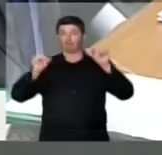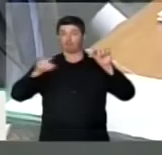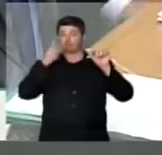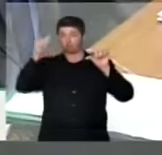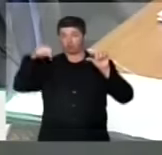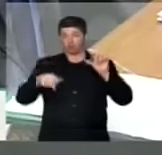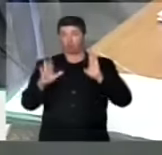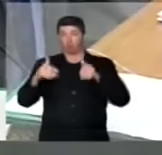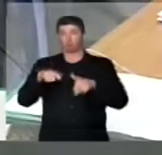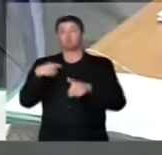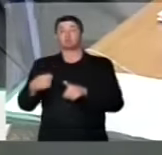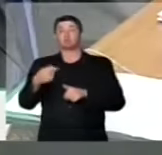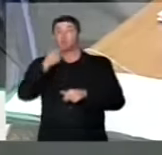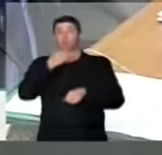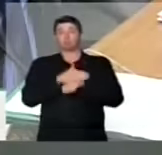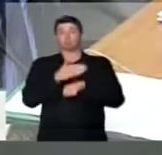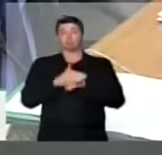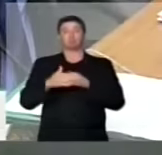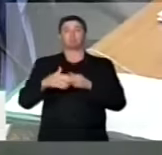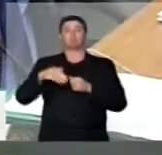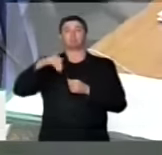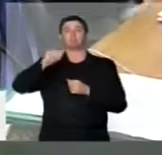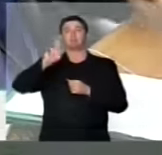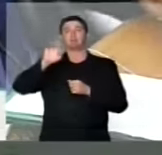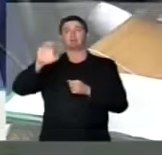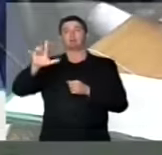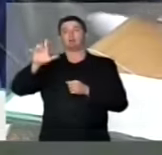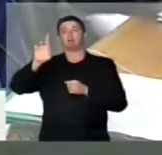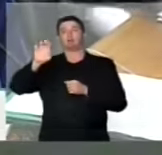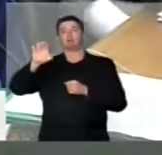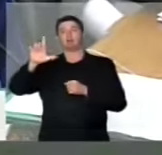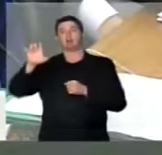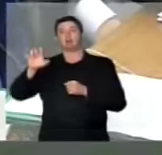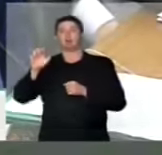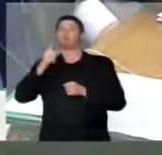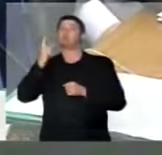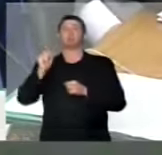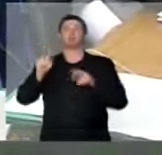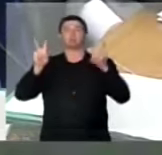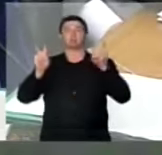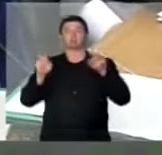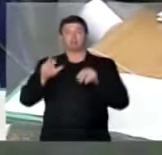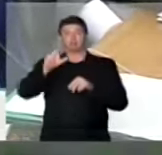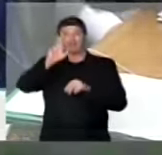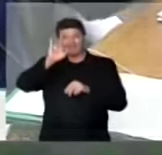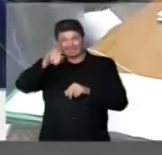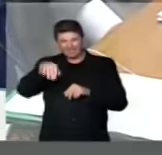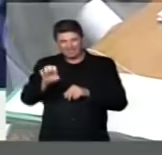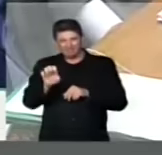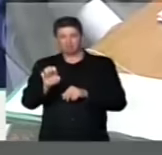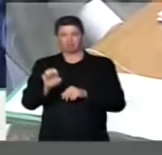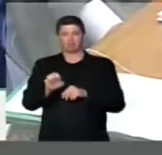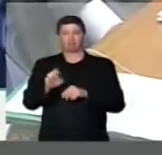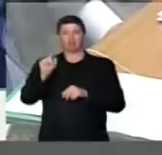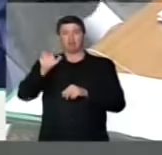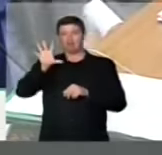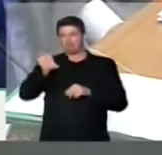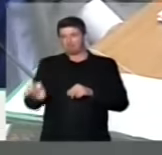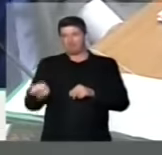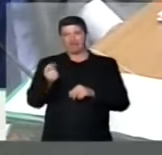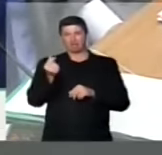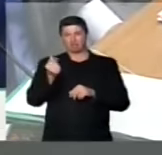comissão pelo jurista eminente Miguel Reale Júnior, aspas, crime não é só pôr a mão no bolso